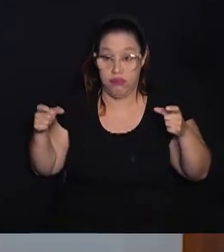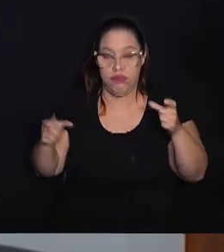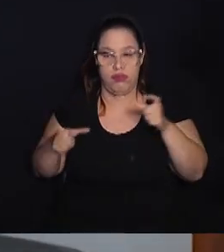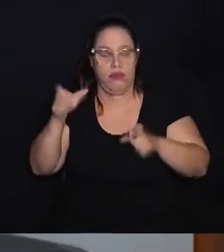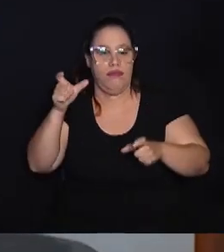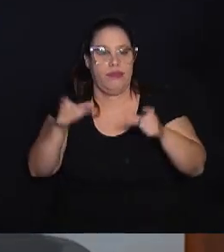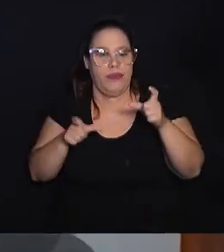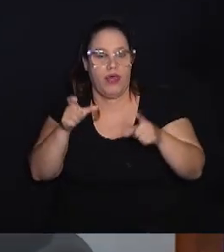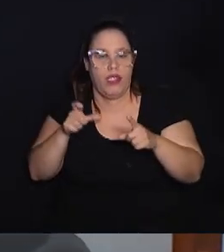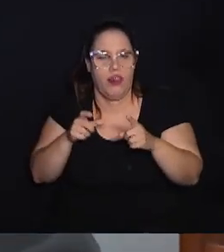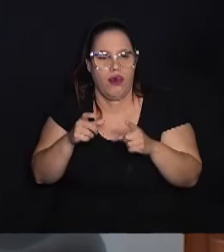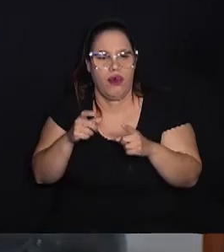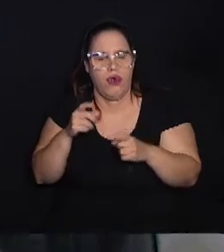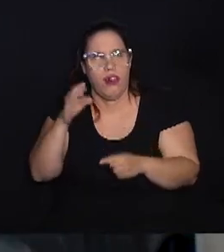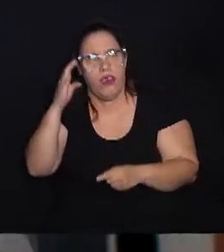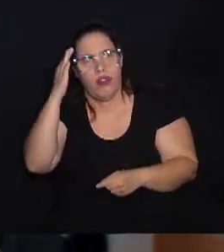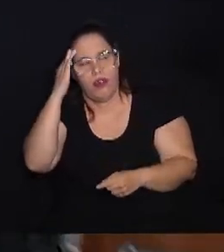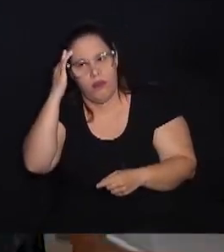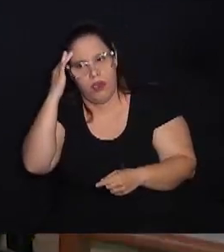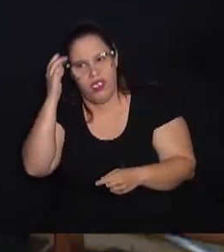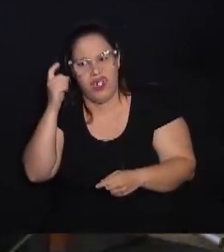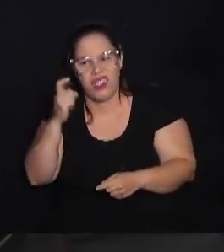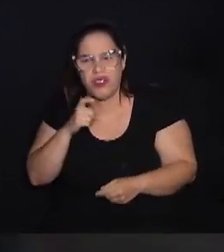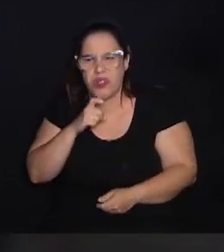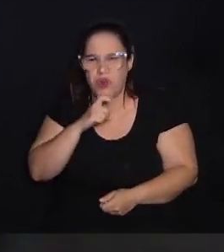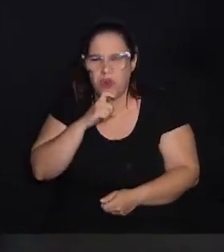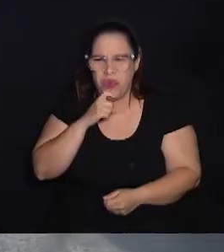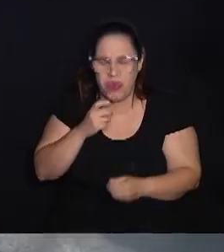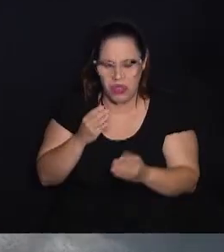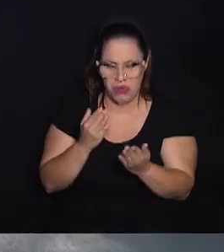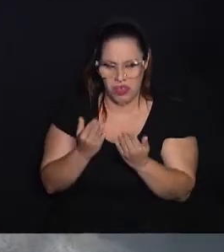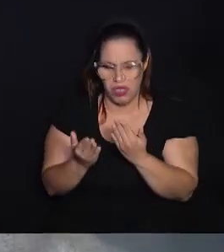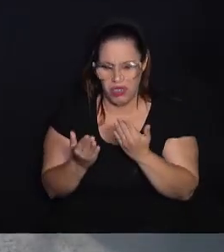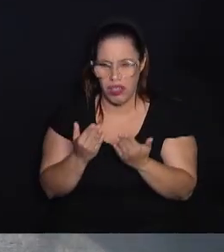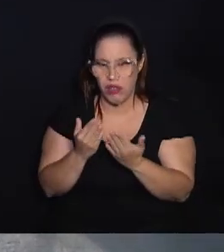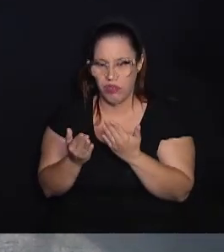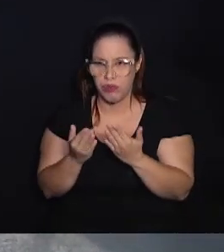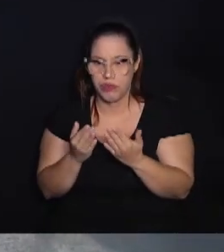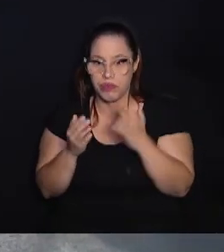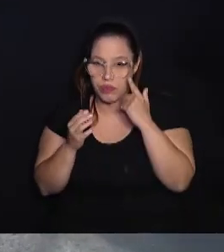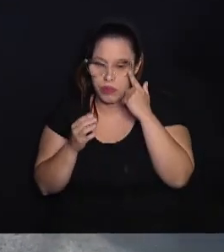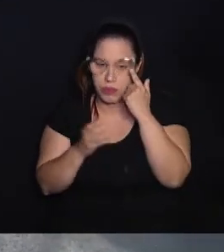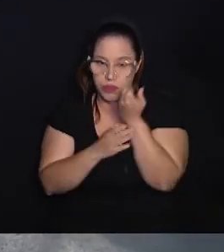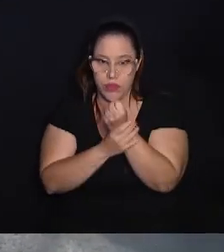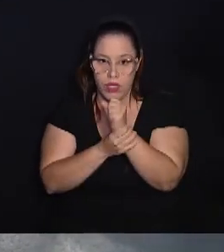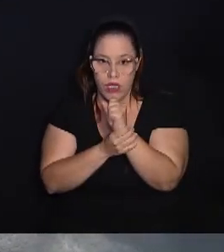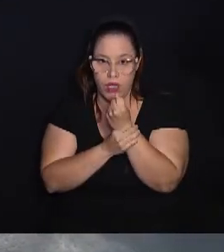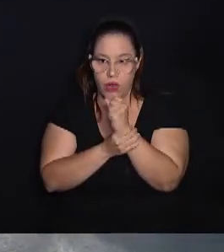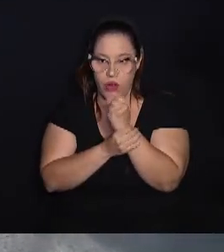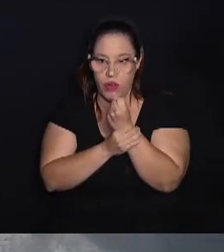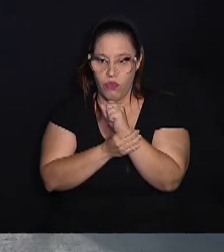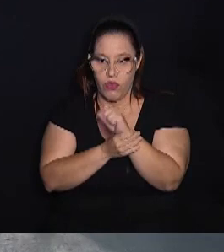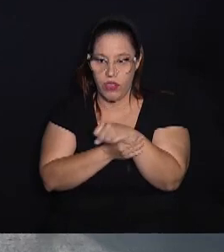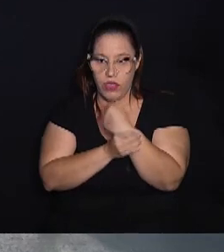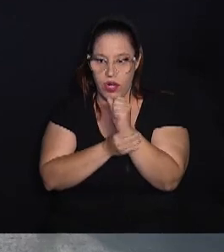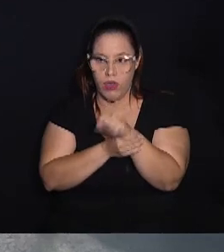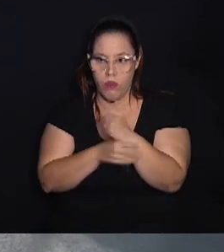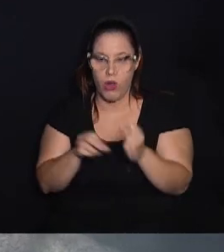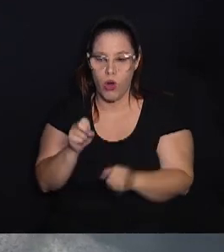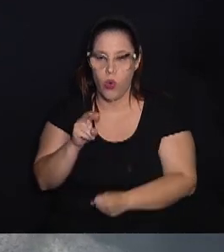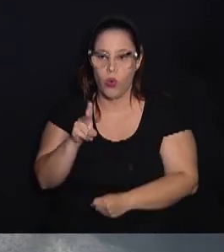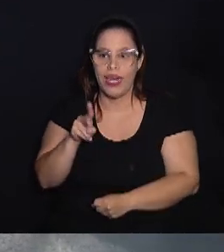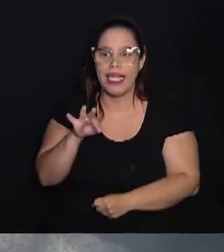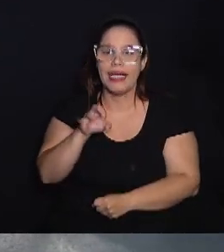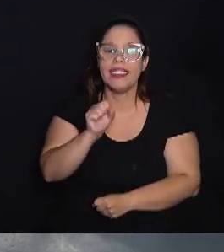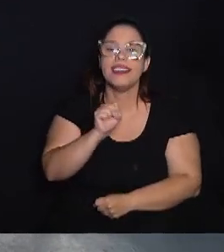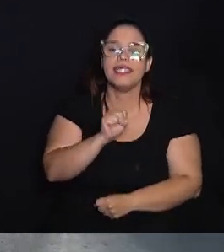muitas pessoas associam o frio diretamente a essas dores. Para o fisioterapeuta Ulisses Gama, uma das explicações mais